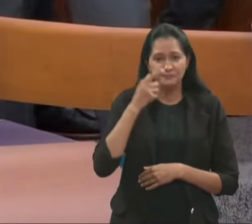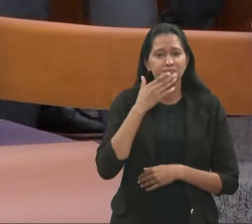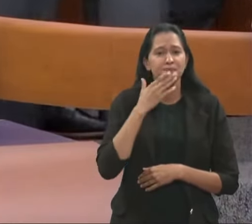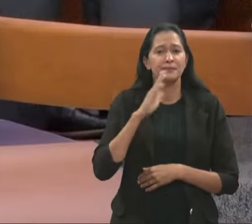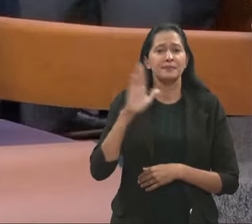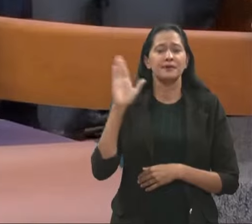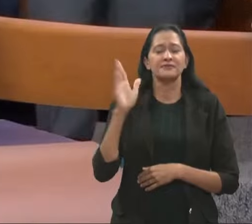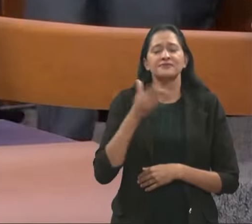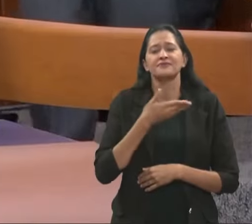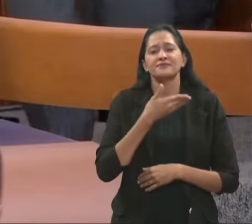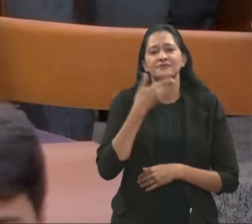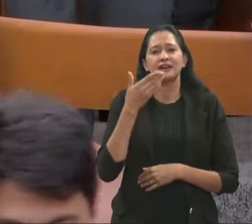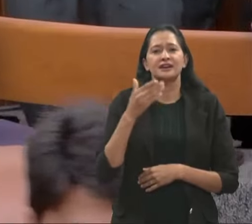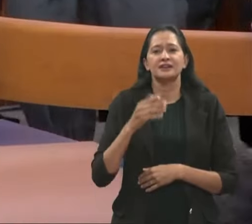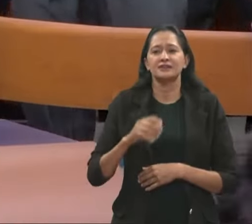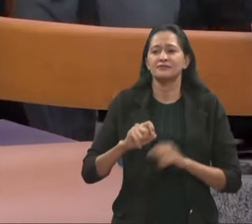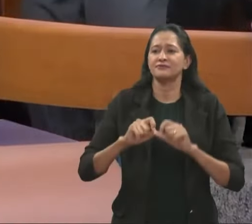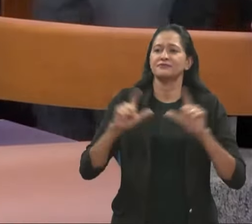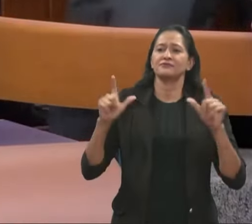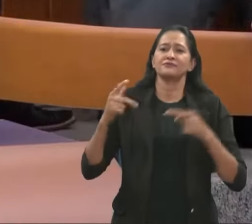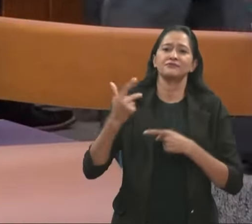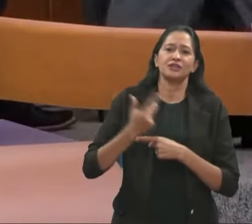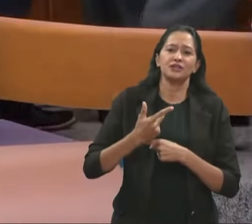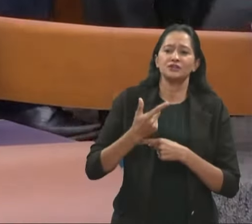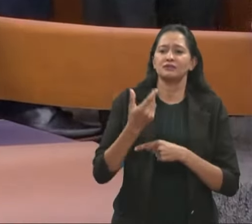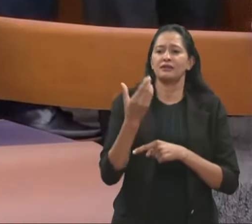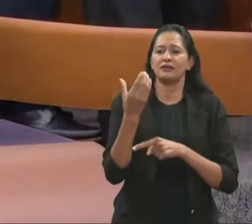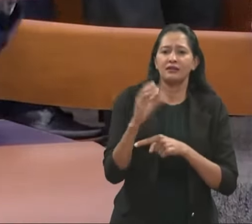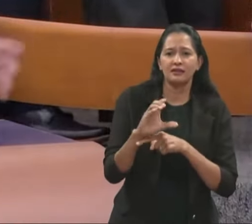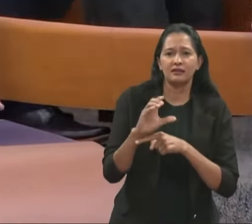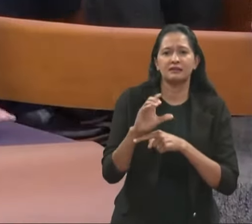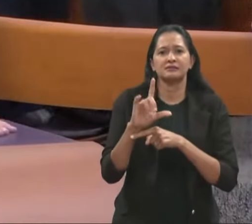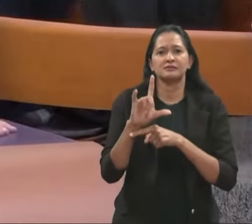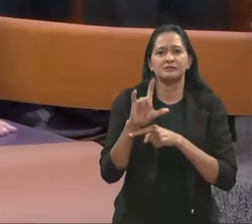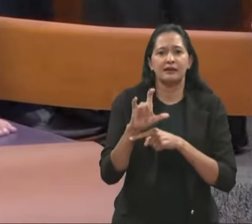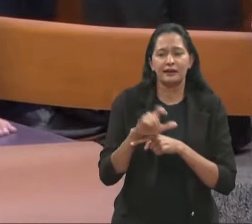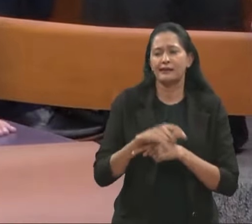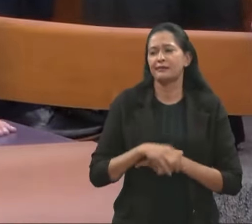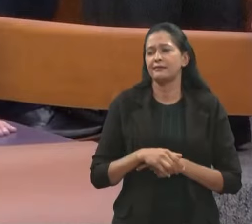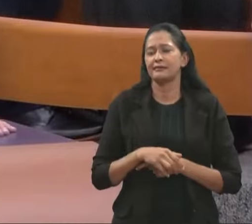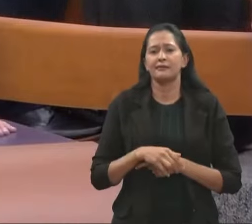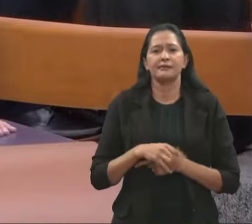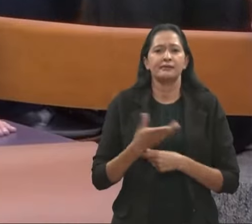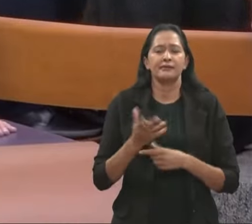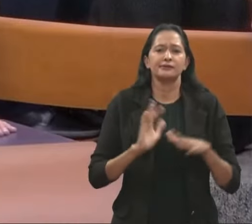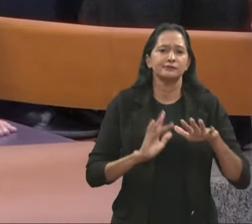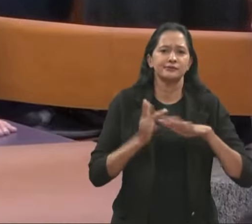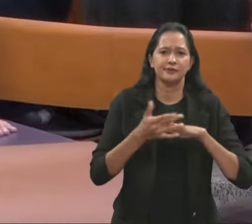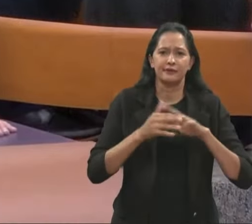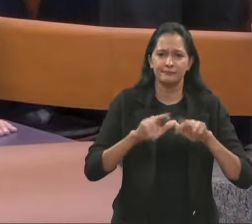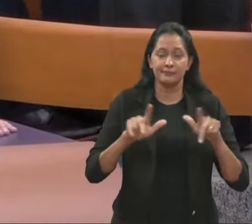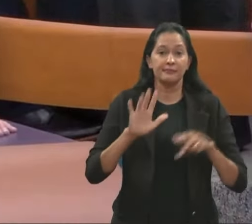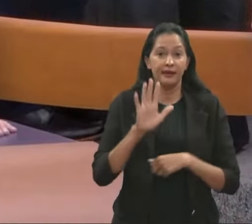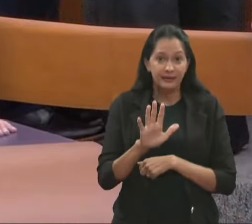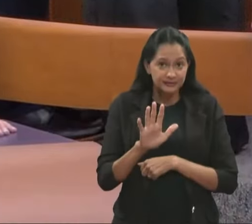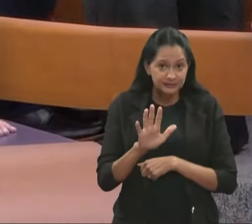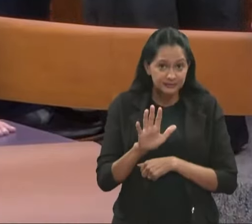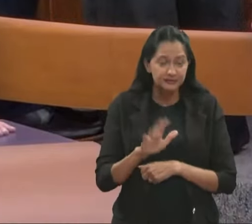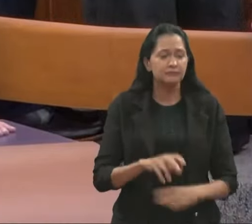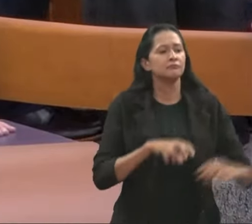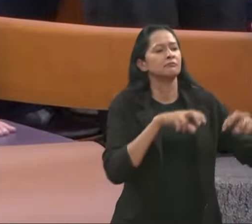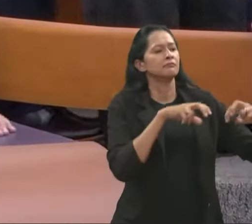vídeo e colocar aqui no Instagram, no Facebook, no TikTok, mas não dá conta de ir lá, sentar com o